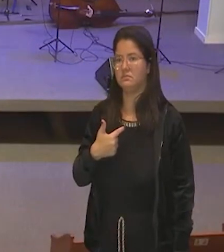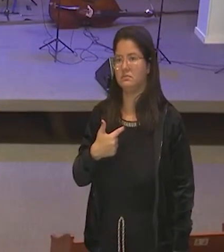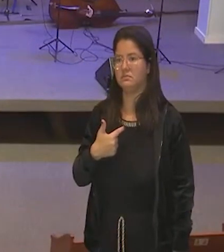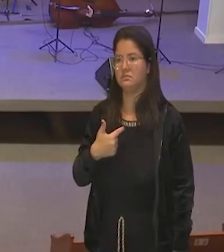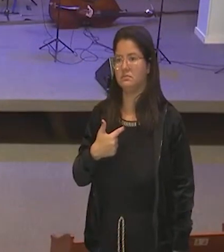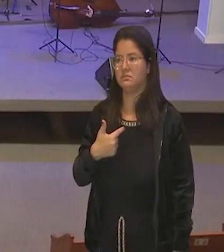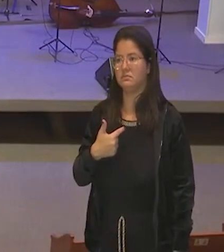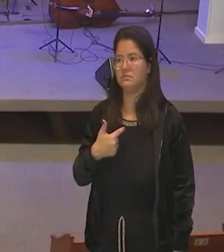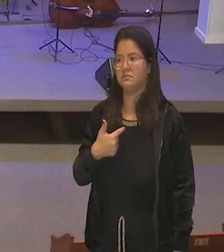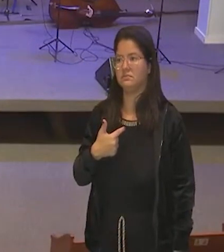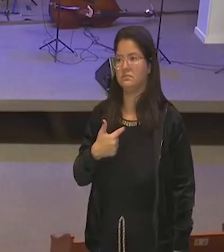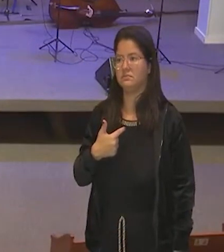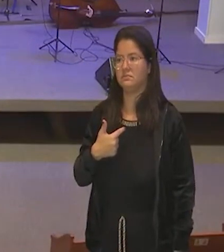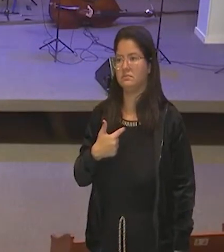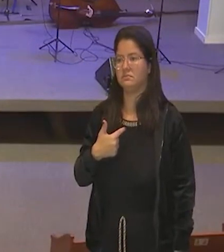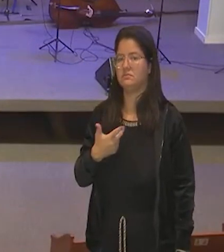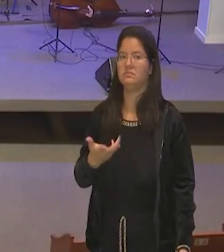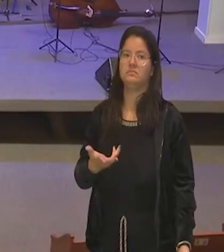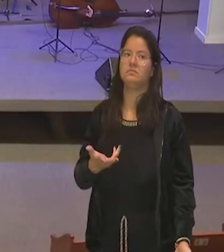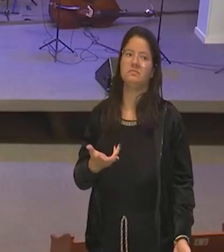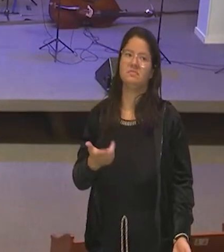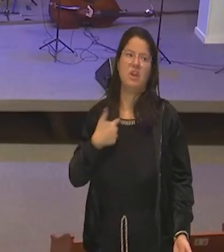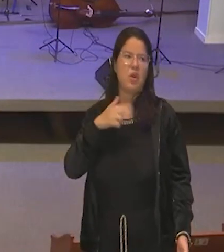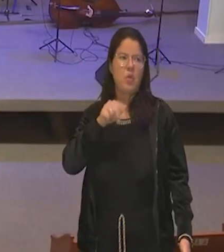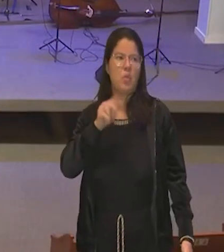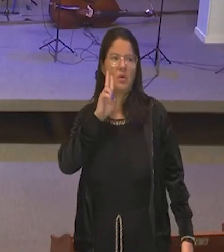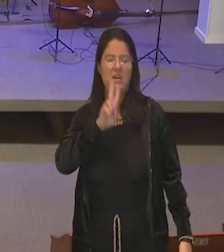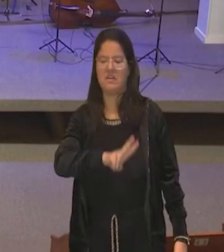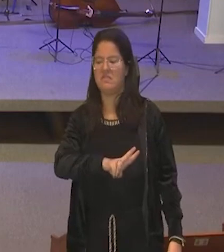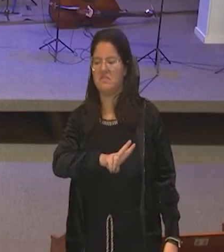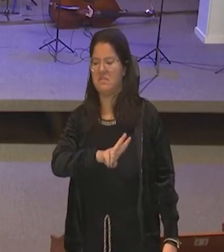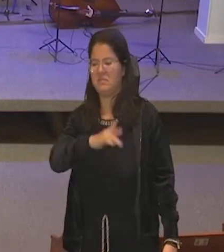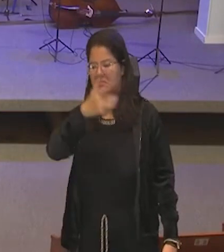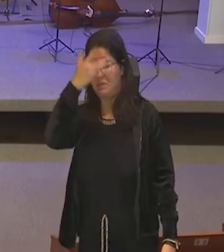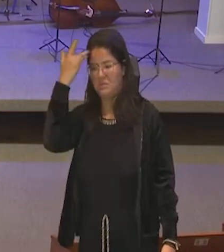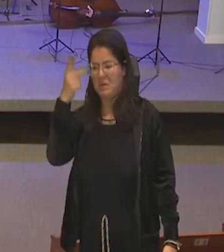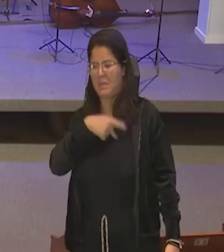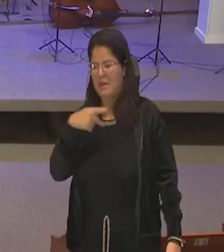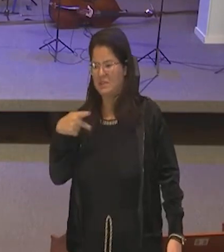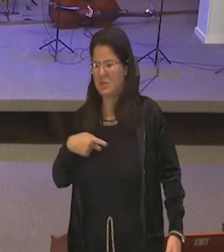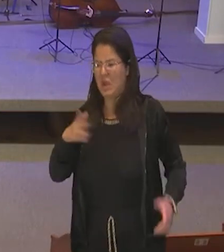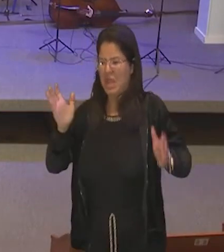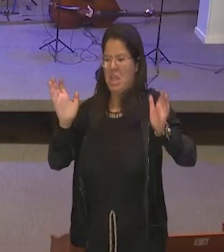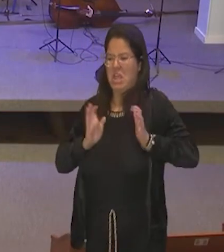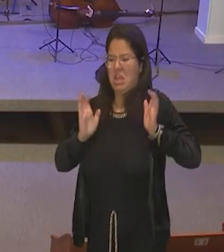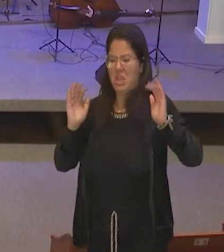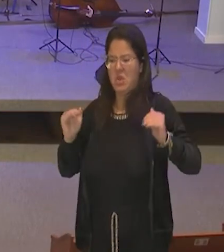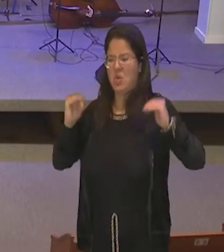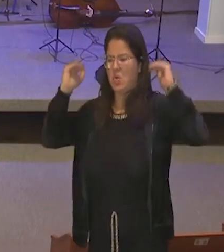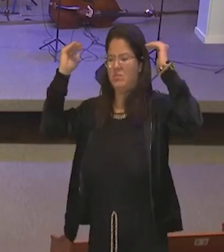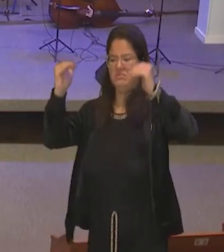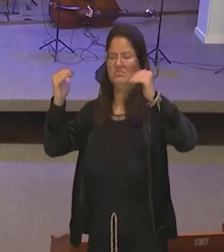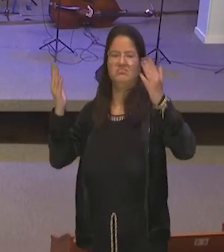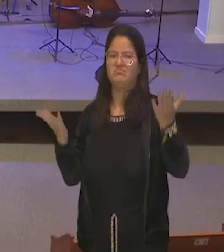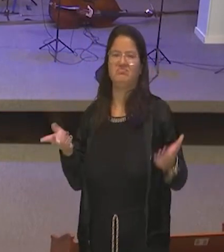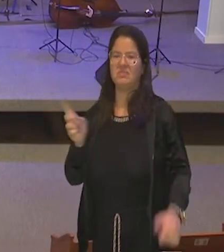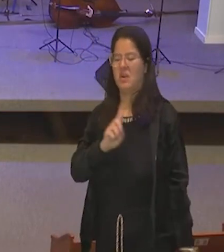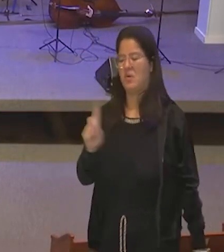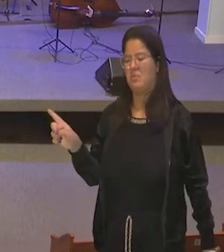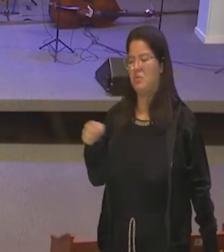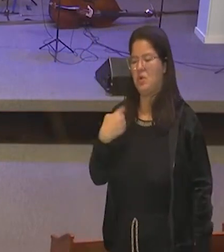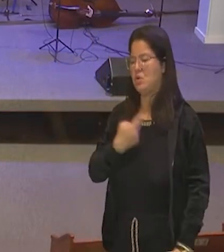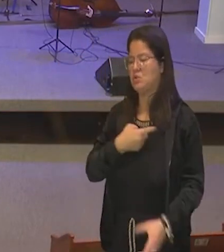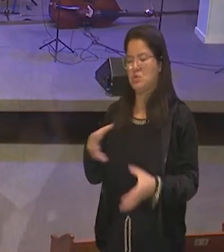nunca soube de alguém que tenha ficado rico sendo pastor. Você conhece alguém? Conhece lá em Minas, pastor Maneiro? Não. Em nossa